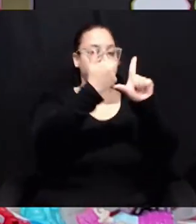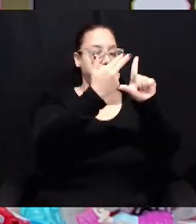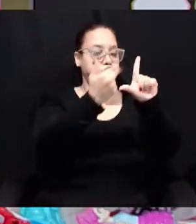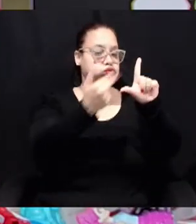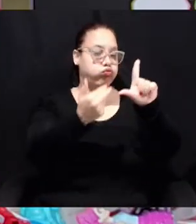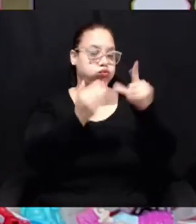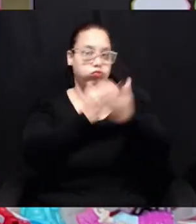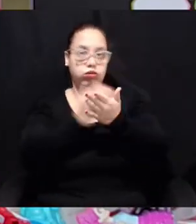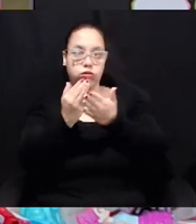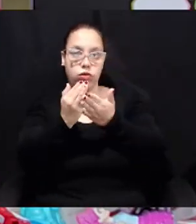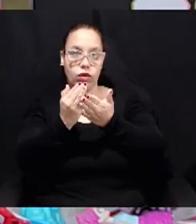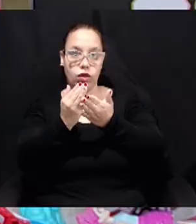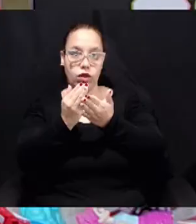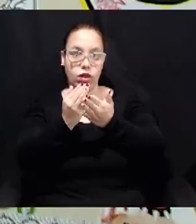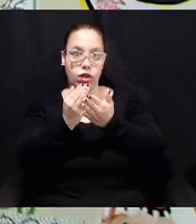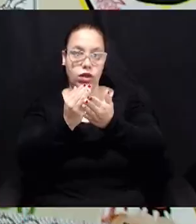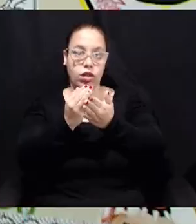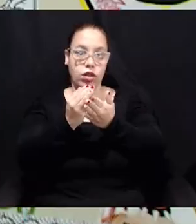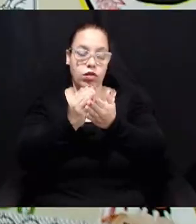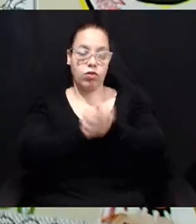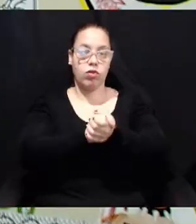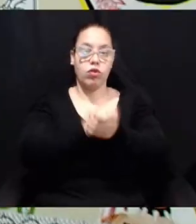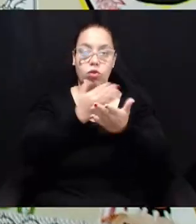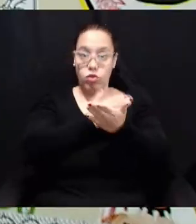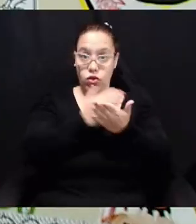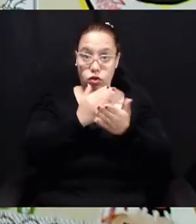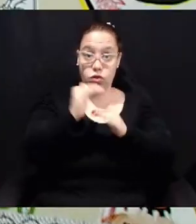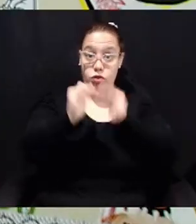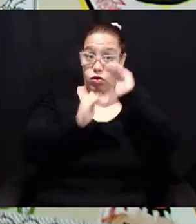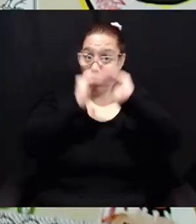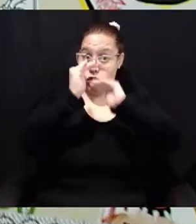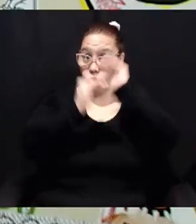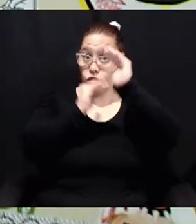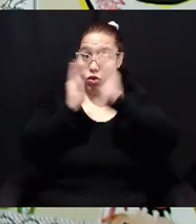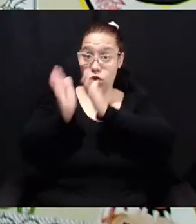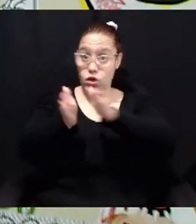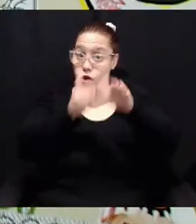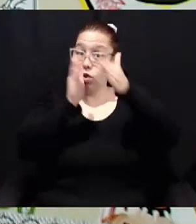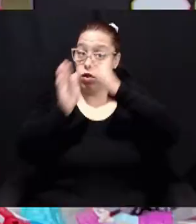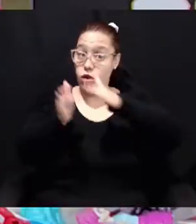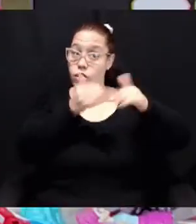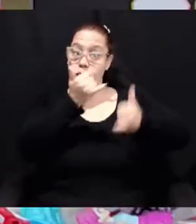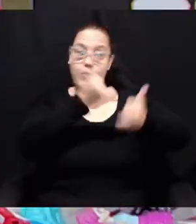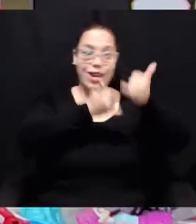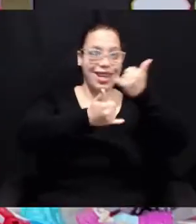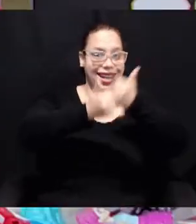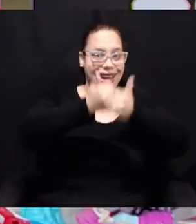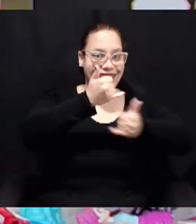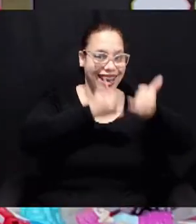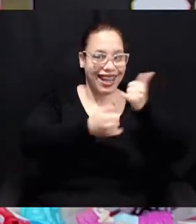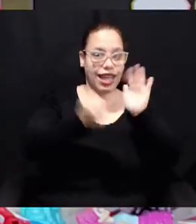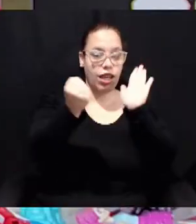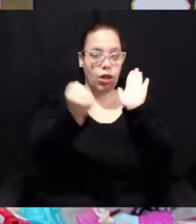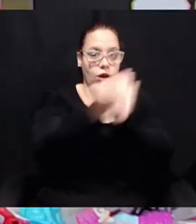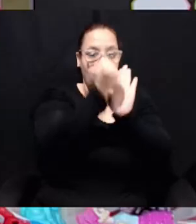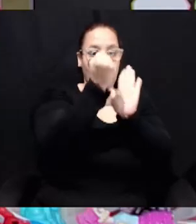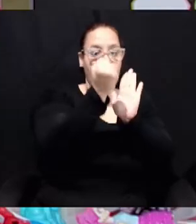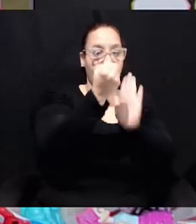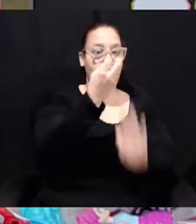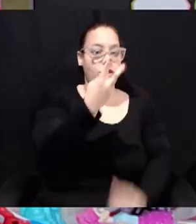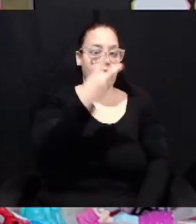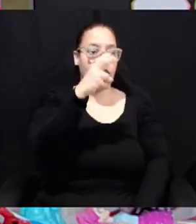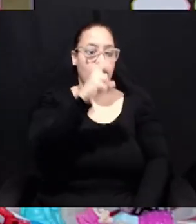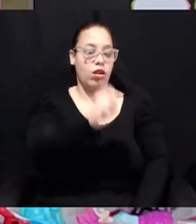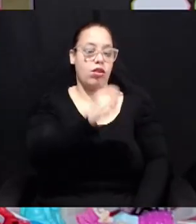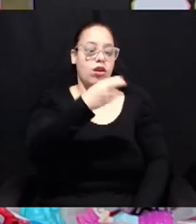Alexandre Schettini, que começou desenvolvendo produtos, fazendo brinquedos para grandes marcas. Em 2023